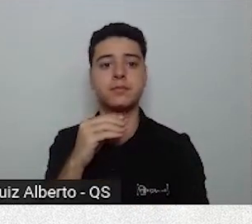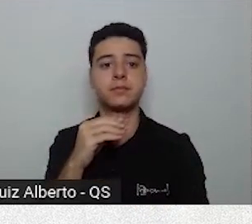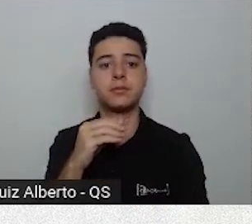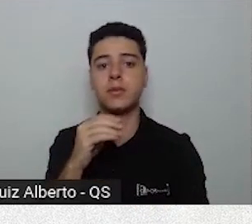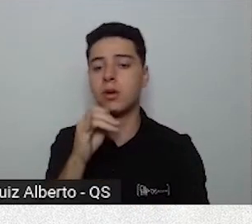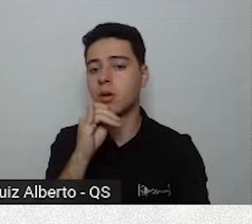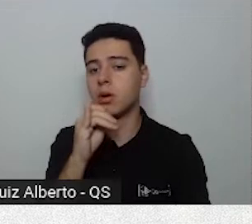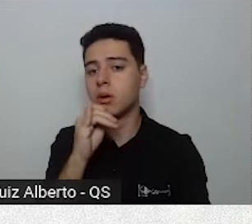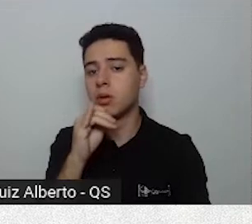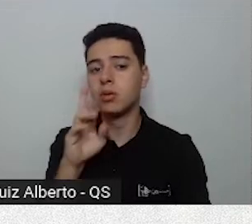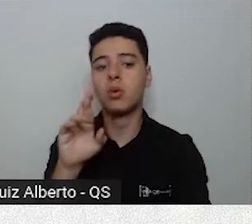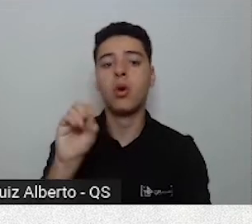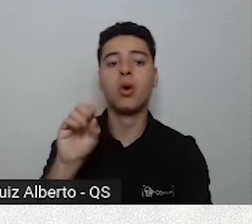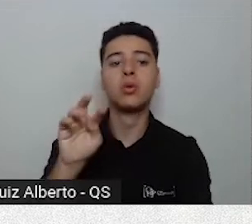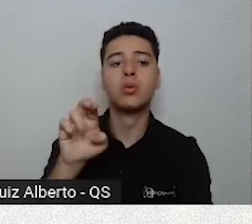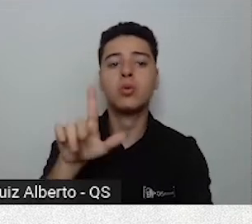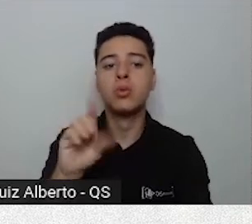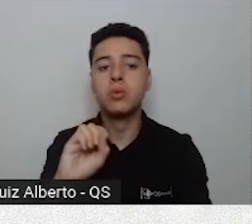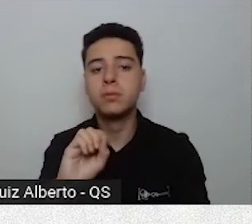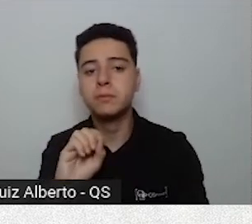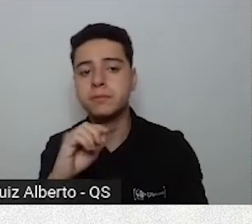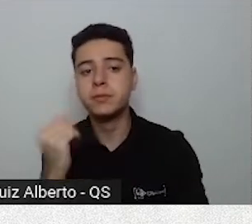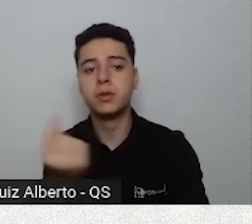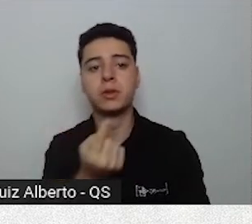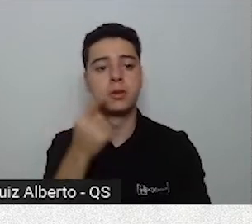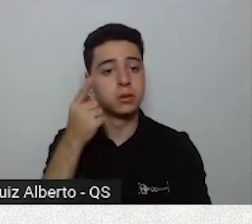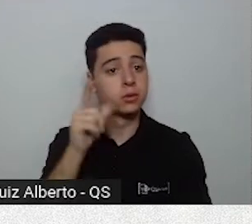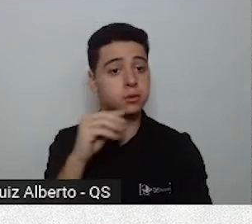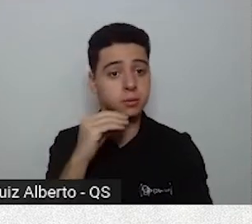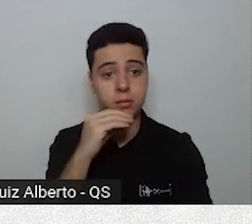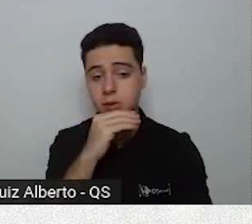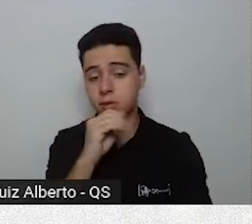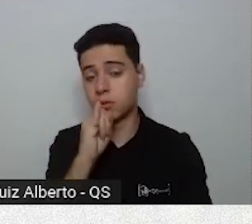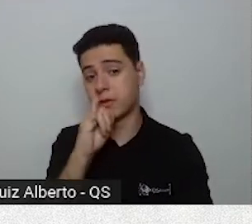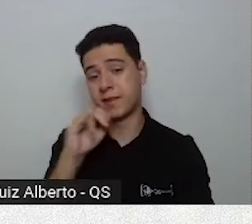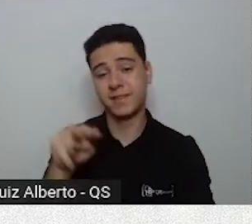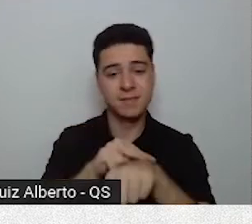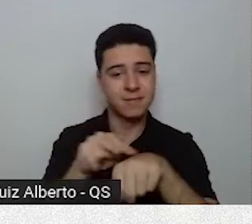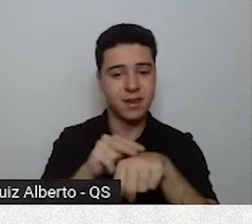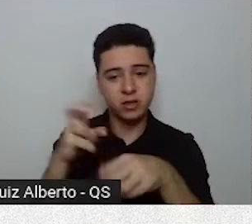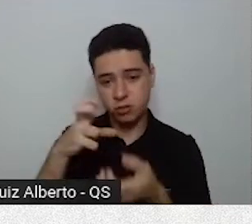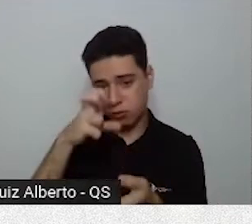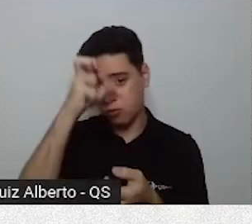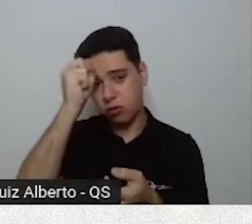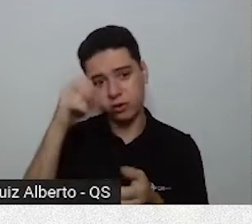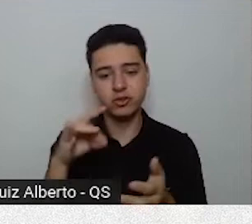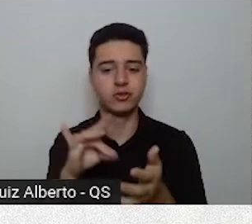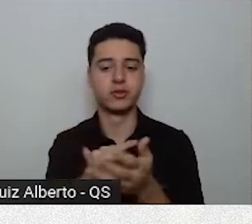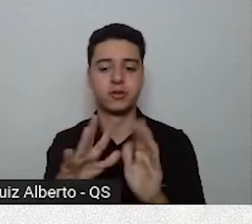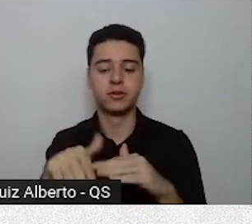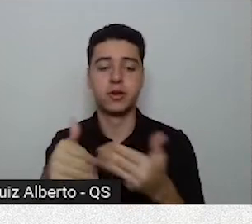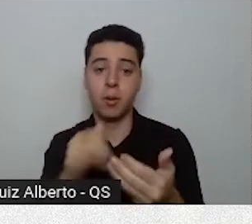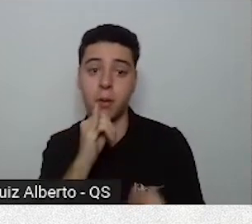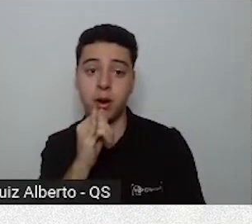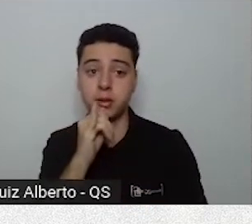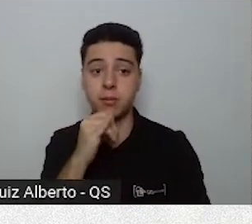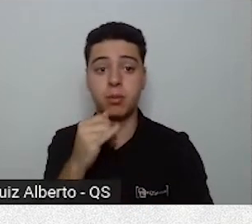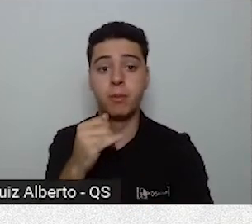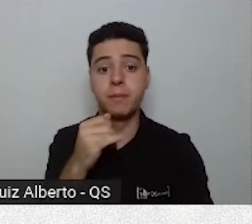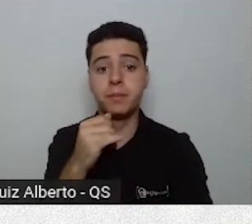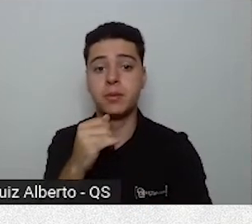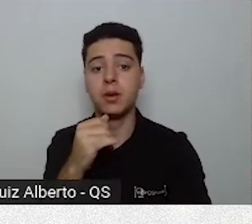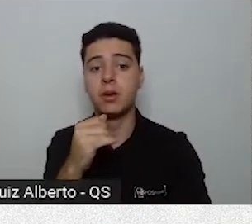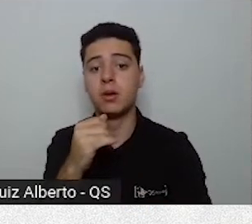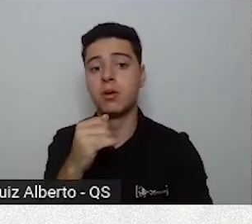pigmento. E dá para a gente ver também esse verde intenso, né? De como é uma cor legal,